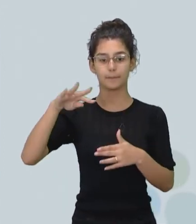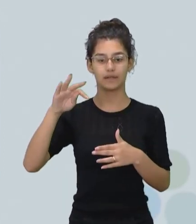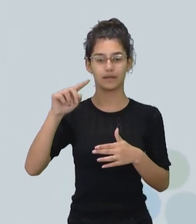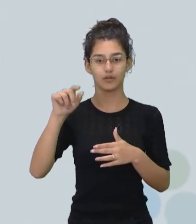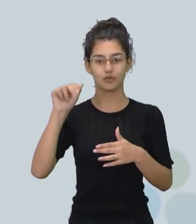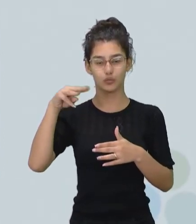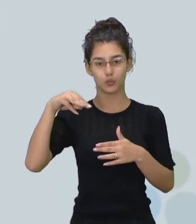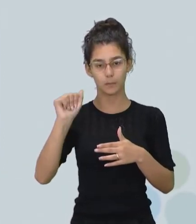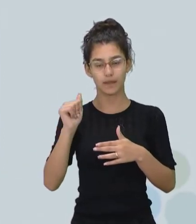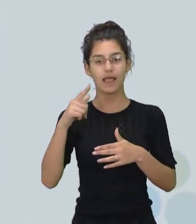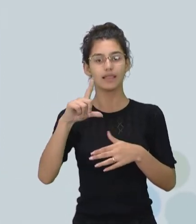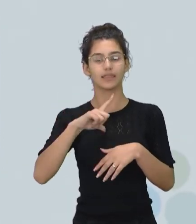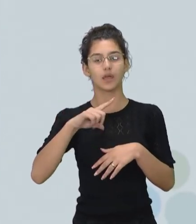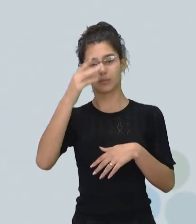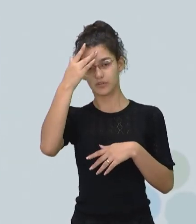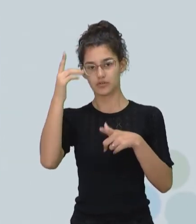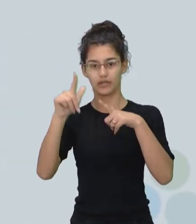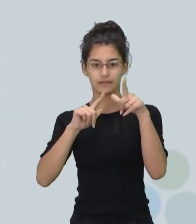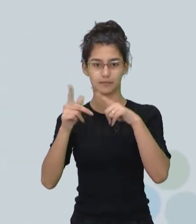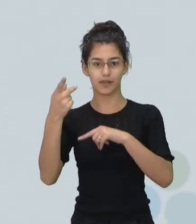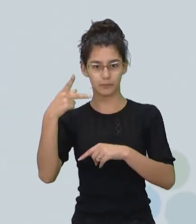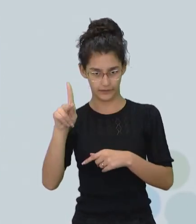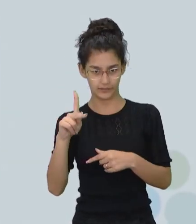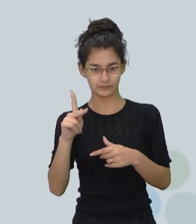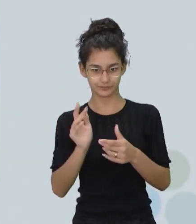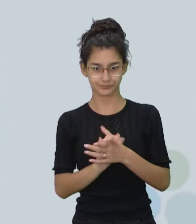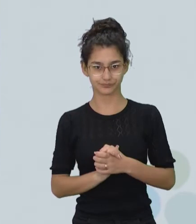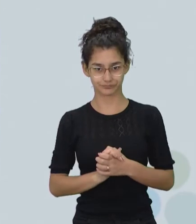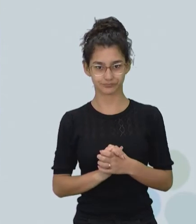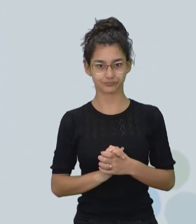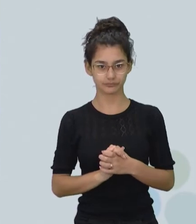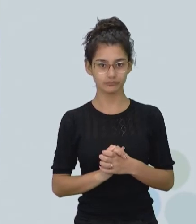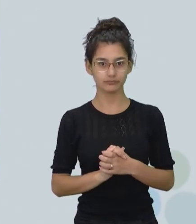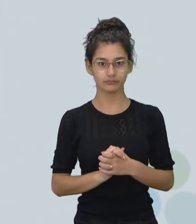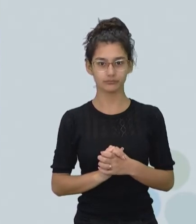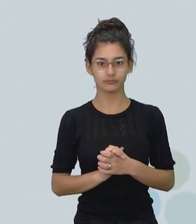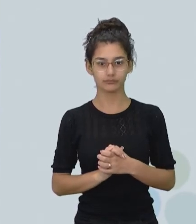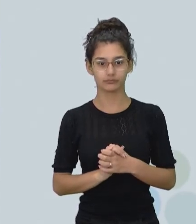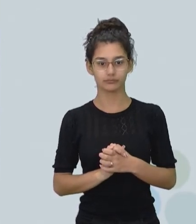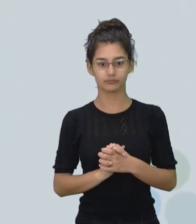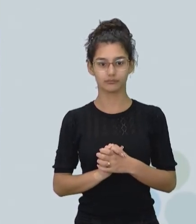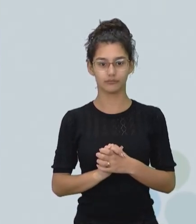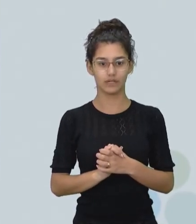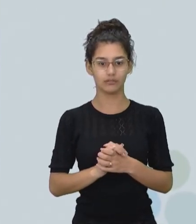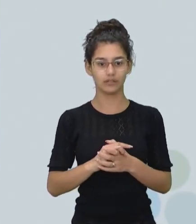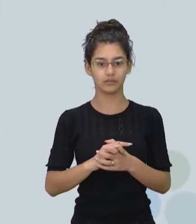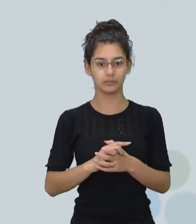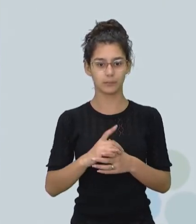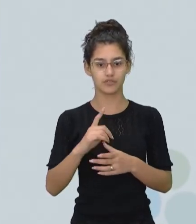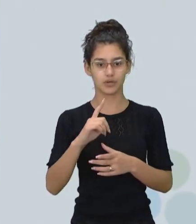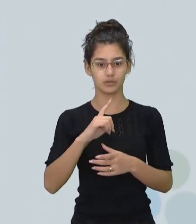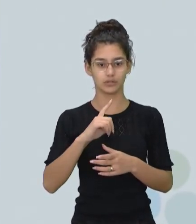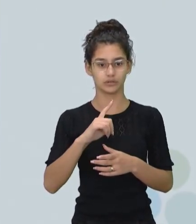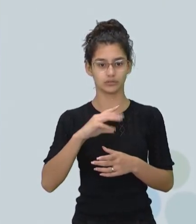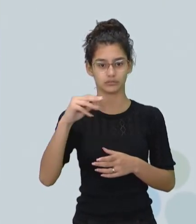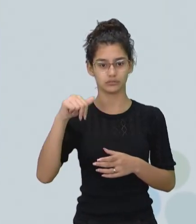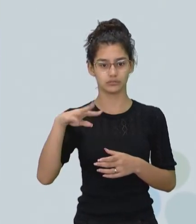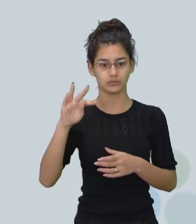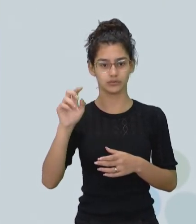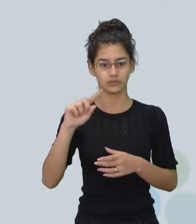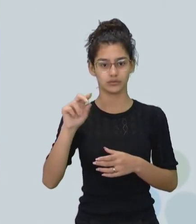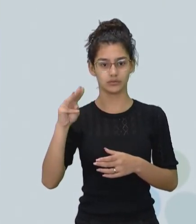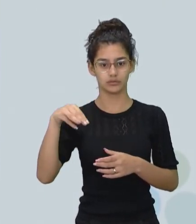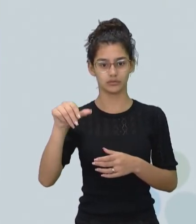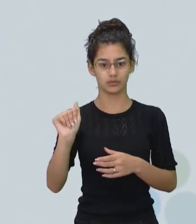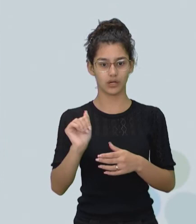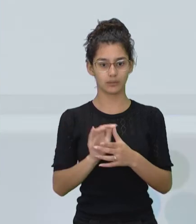um criado, um servo. Então você percebe que esse servo está ali meio que servindo ele, né? Esse é o Montezuma. Como